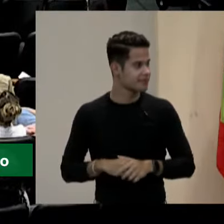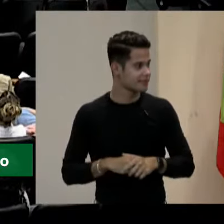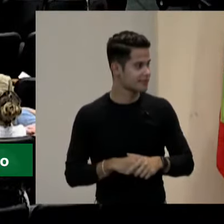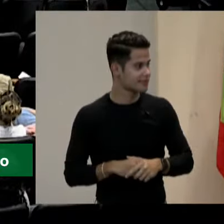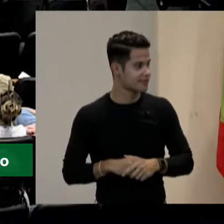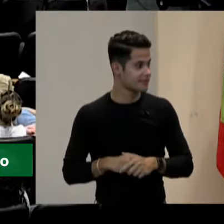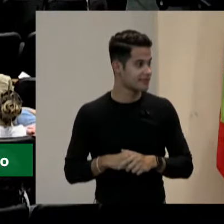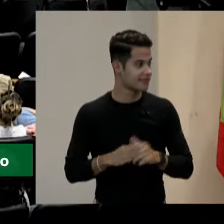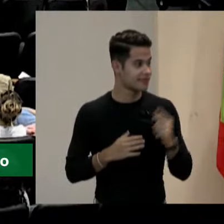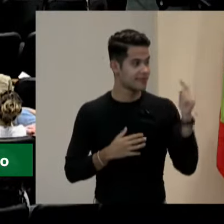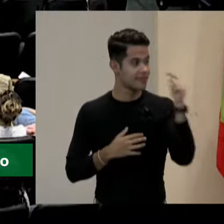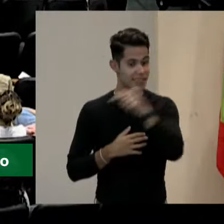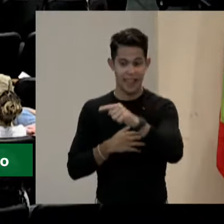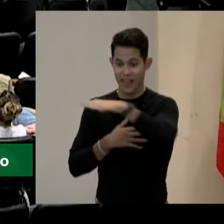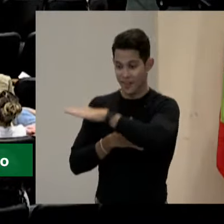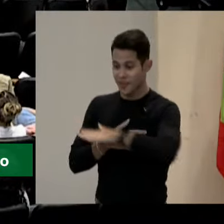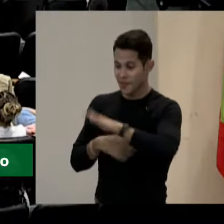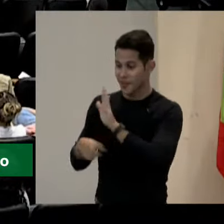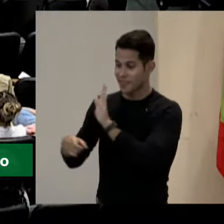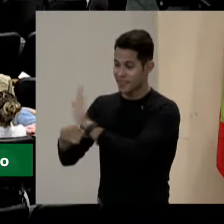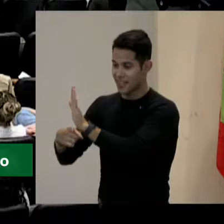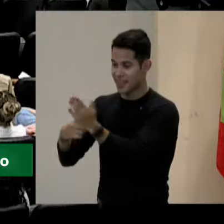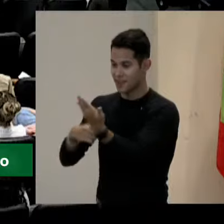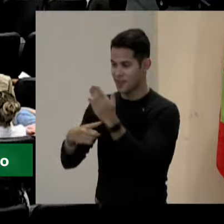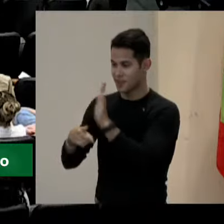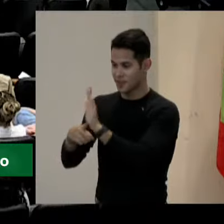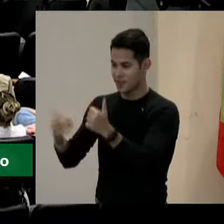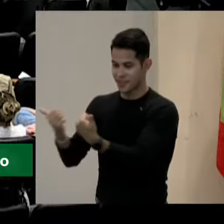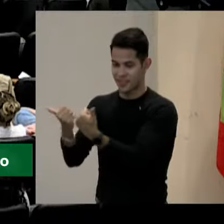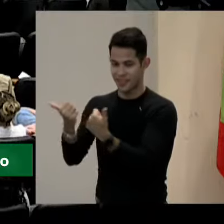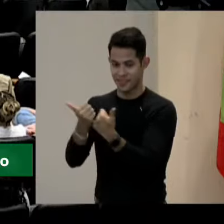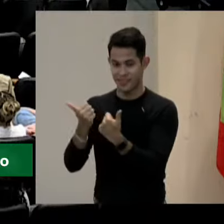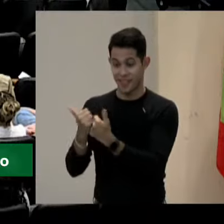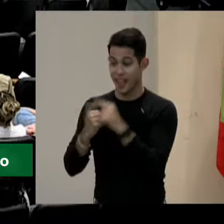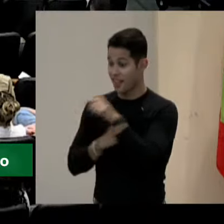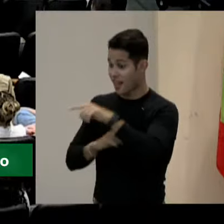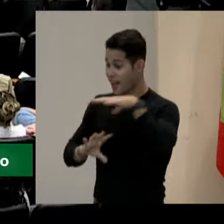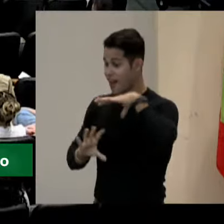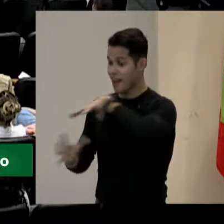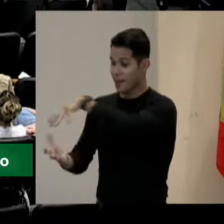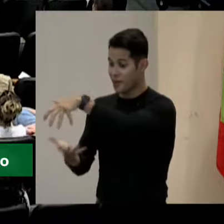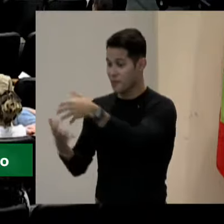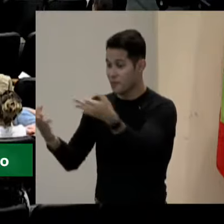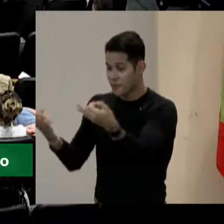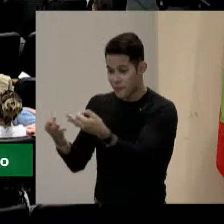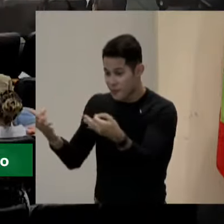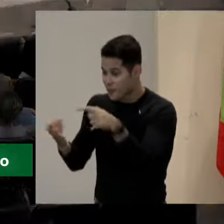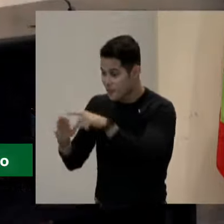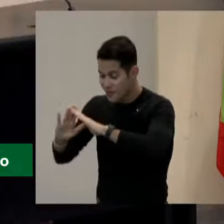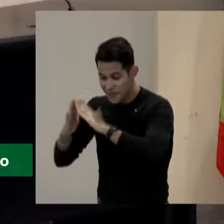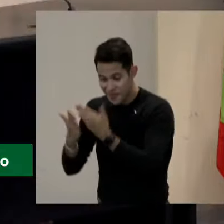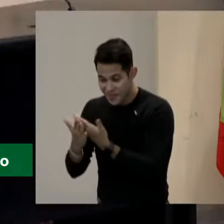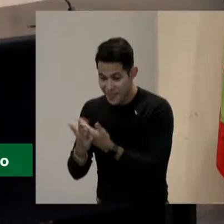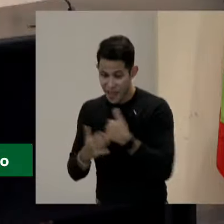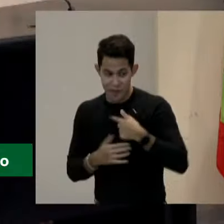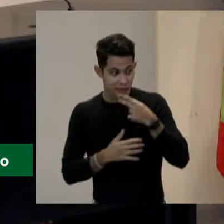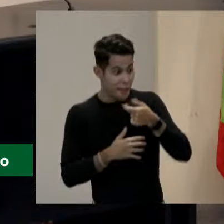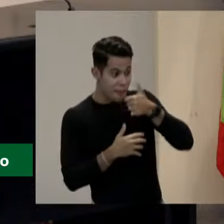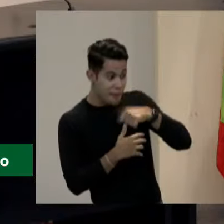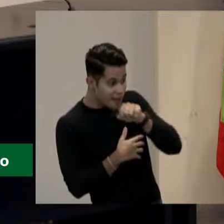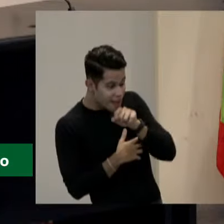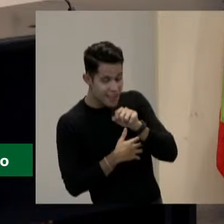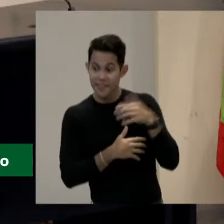Lá todo mundo se ajuda. Lá é o mundo perfeito. E eu fui, mãe, ela é. Eu, mãe,